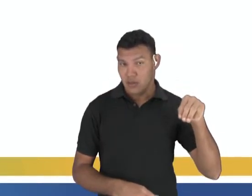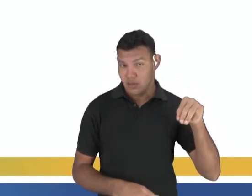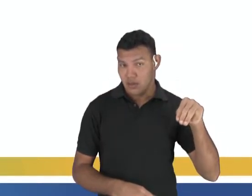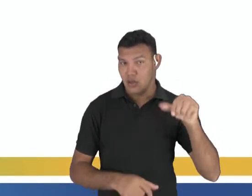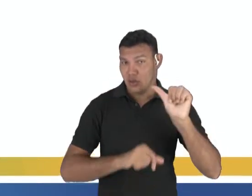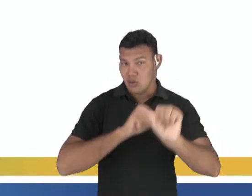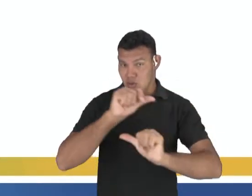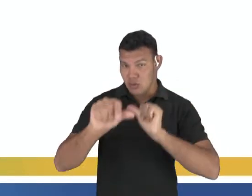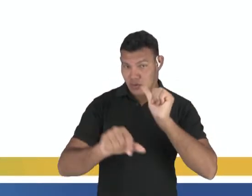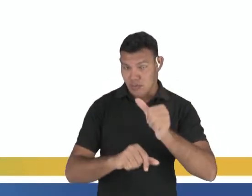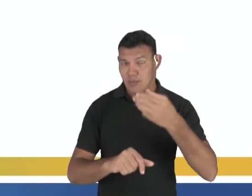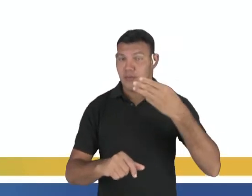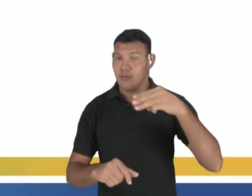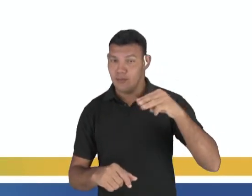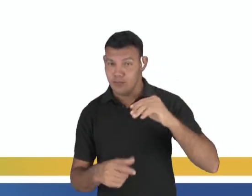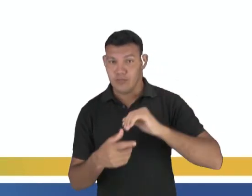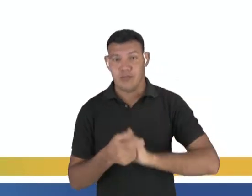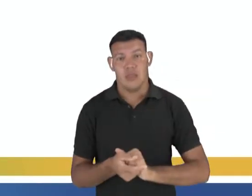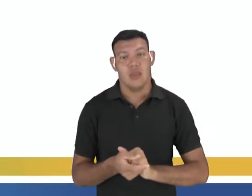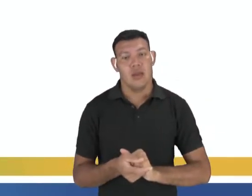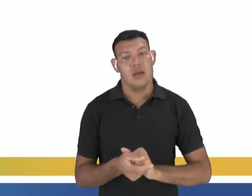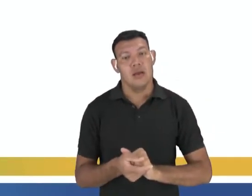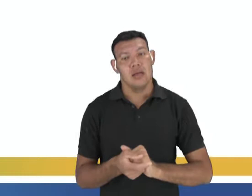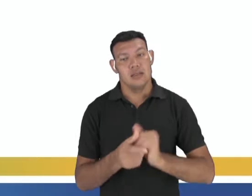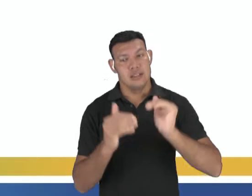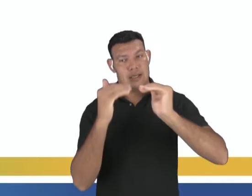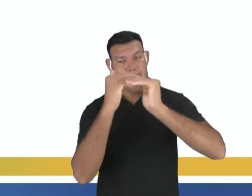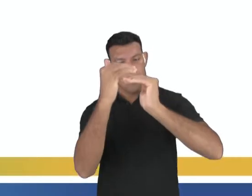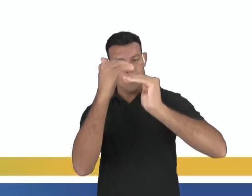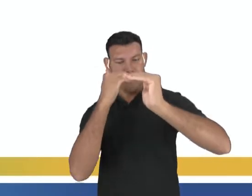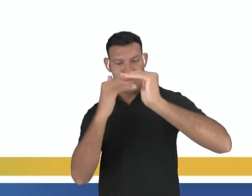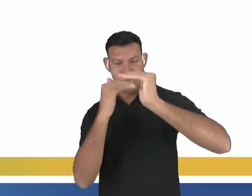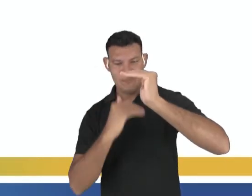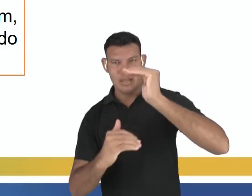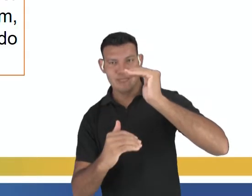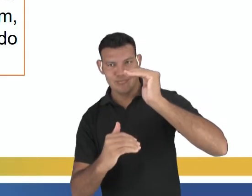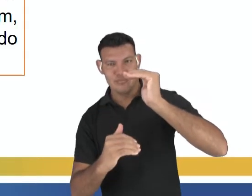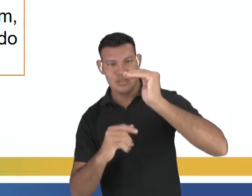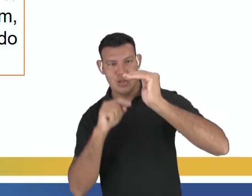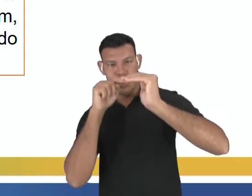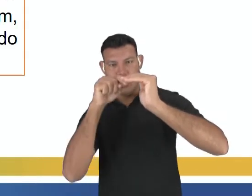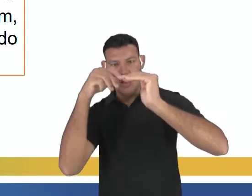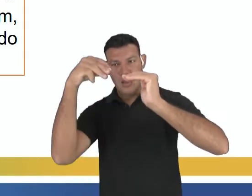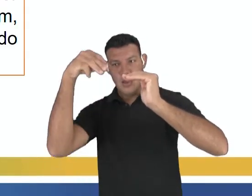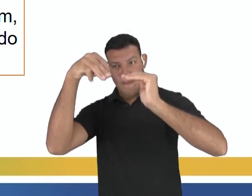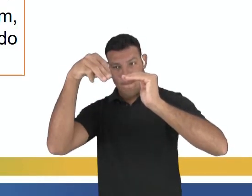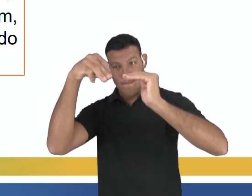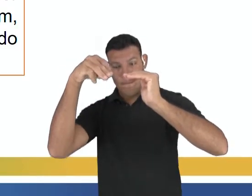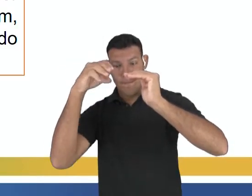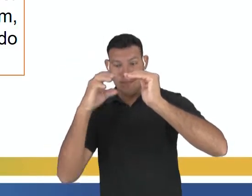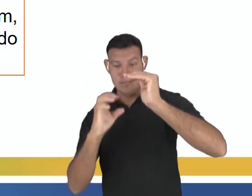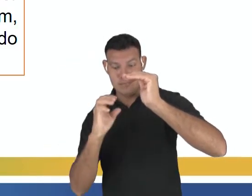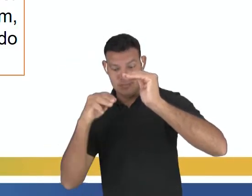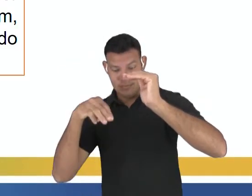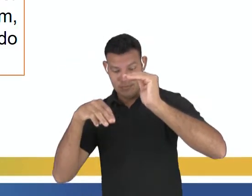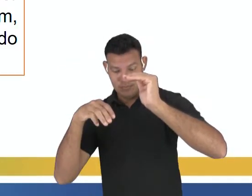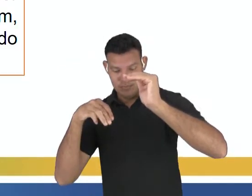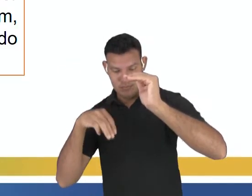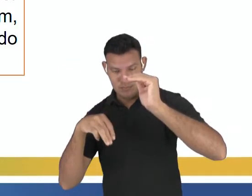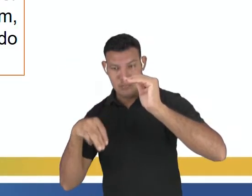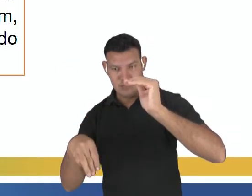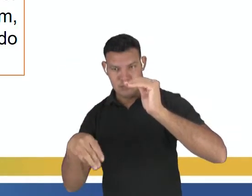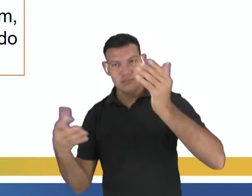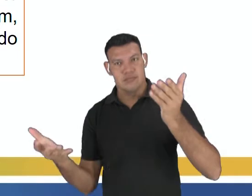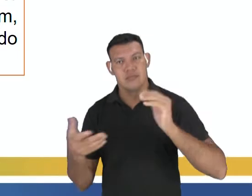bom você lembra que o milímetros ele é um submúltiplo né do metro certinho então vamos lembrar que cada